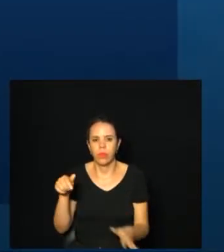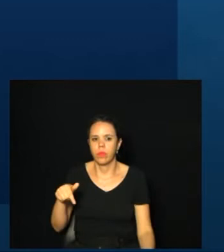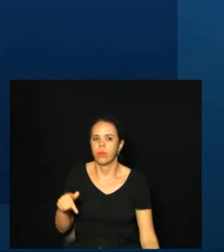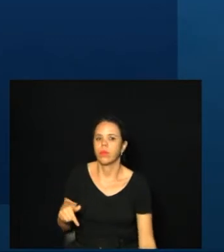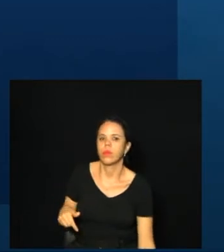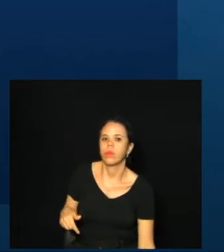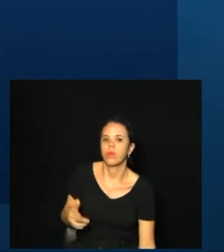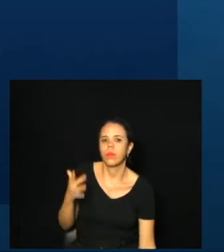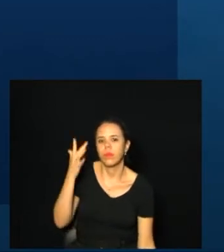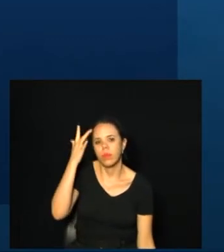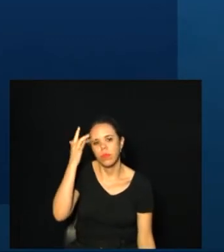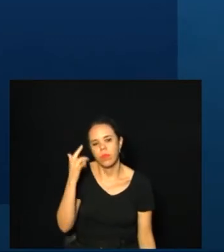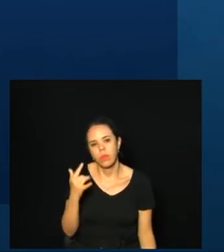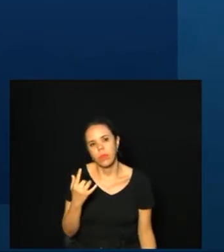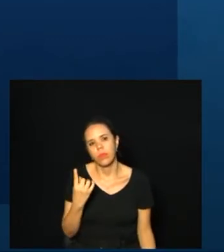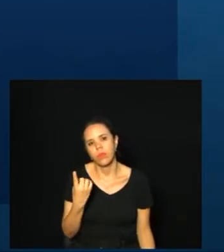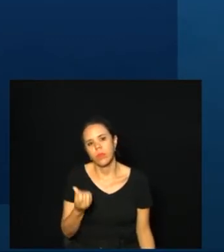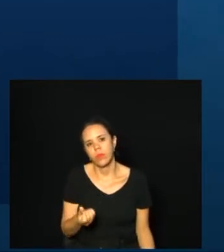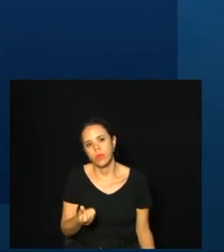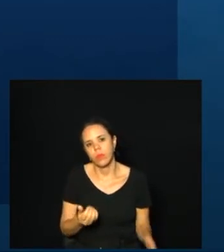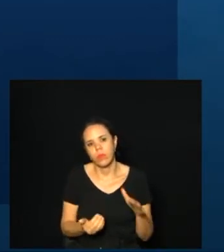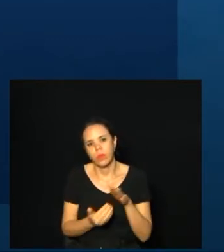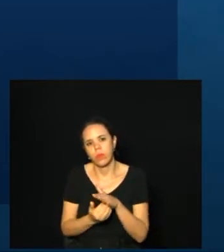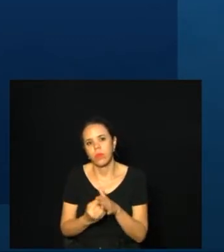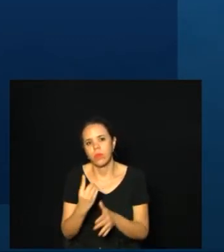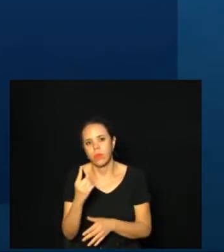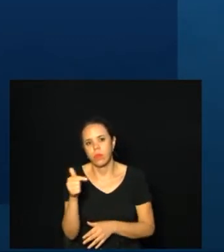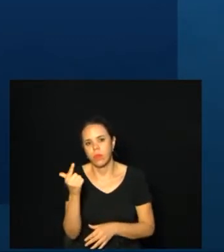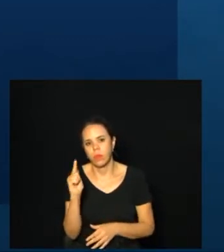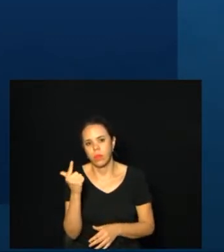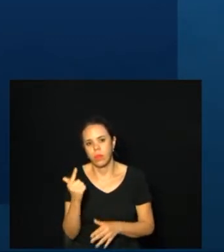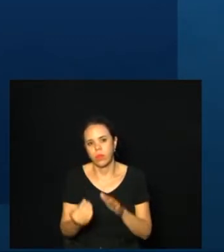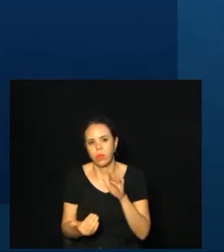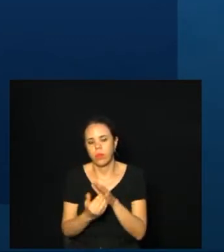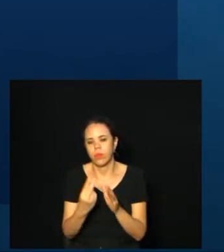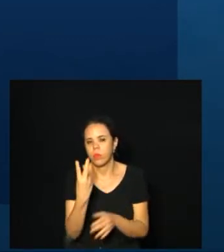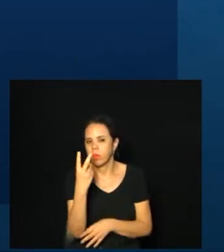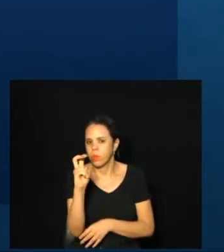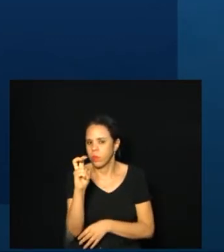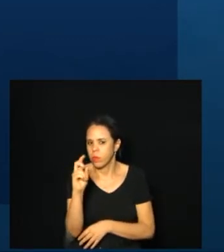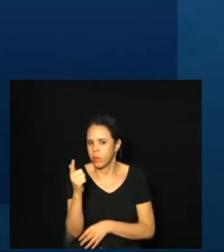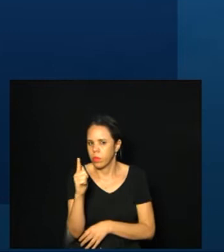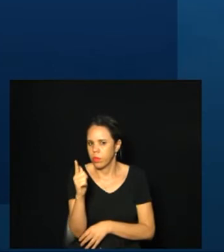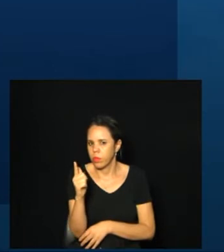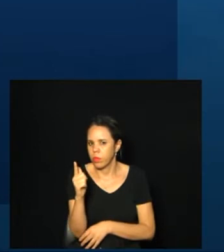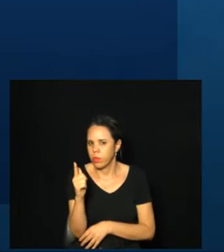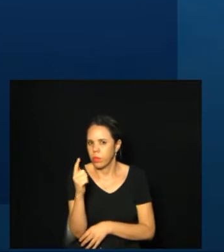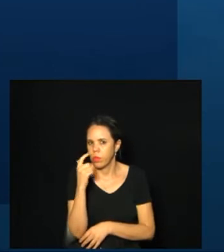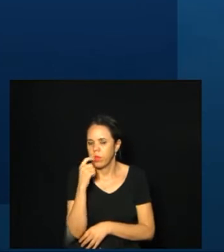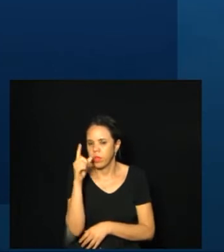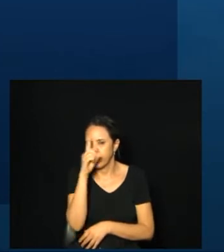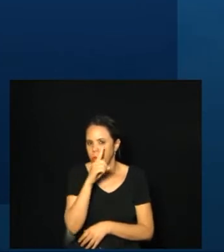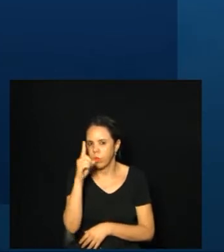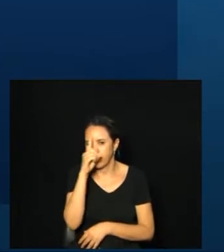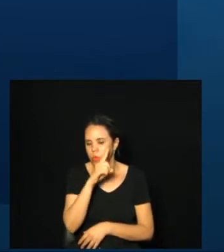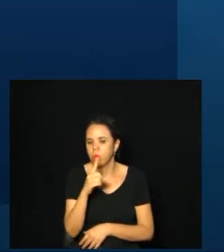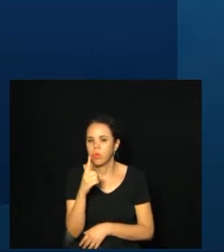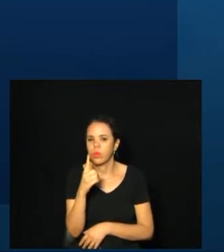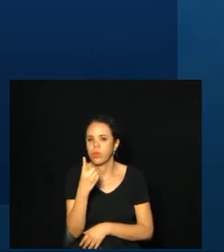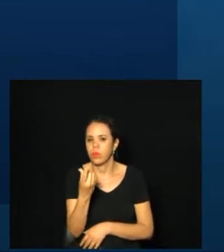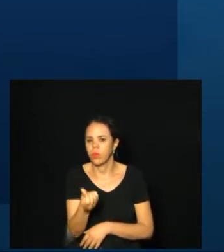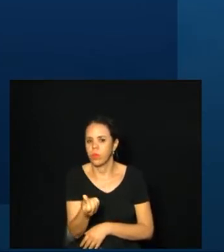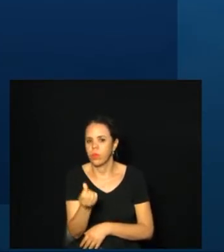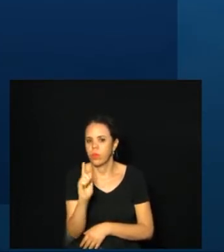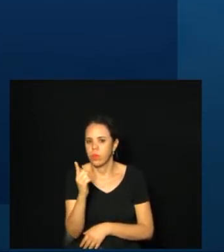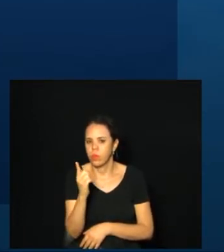hein? Amanhã, então, 16, mínima de 17 e máxima de 25. E olha no domingão, hein?